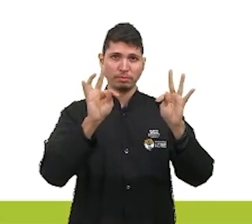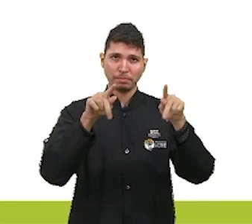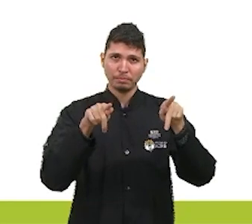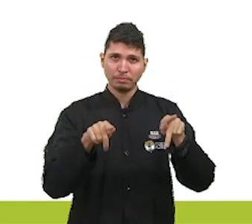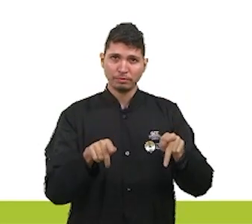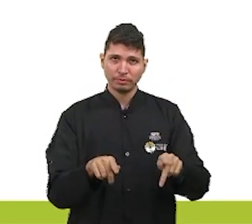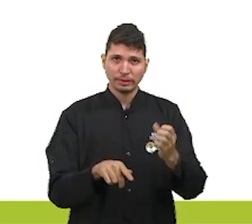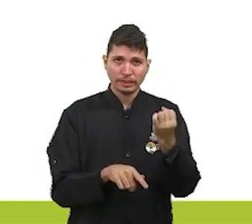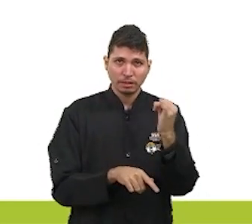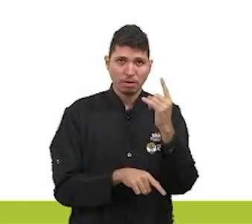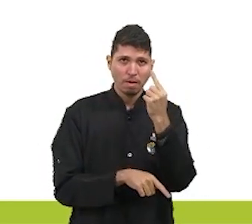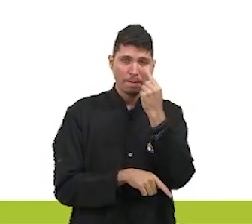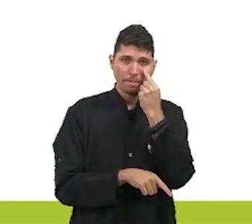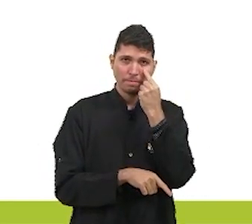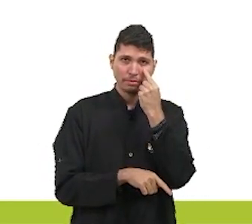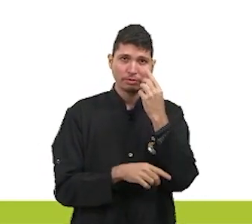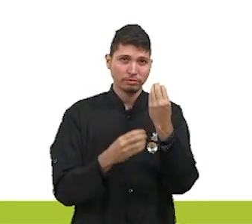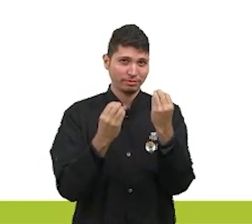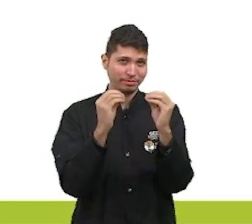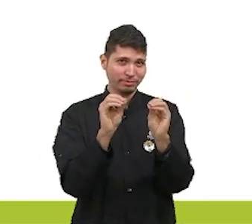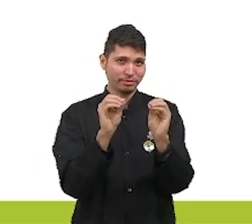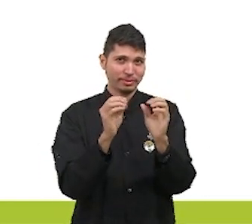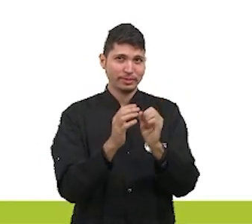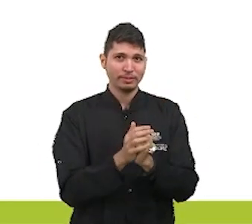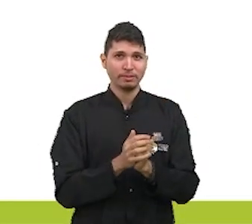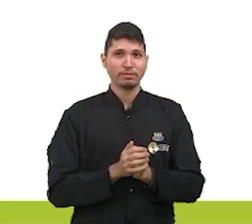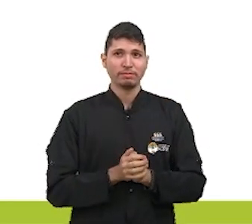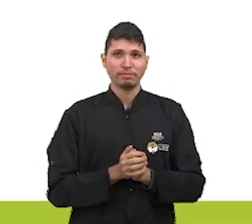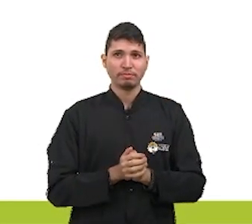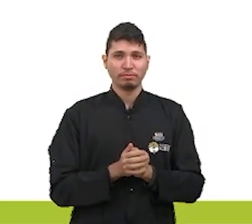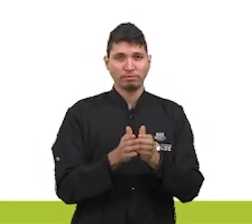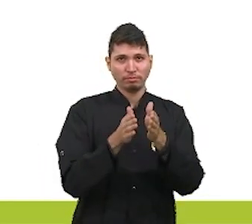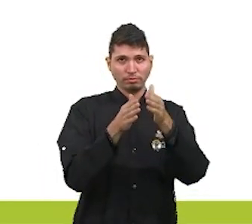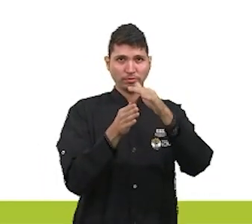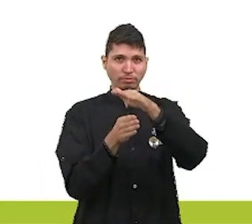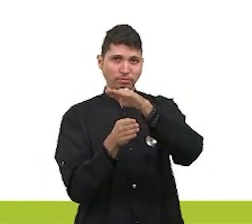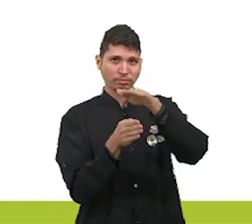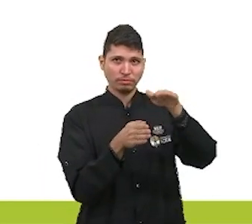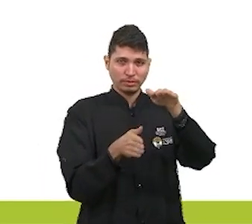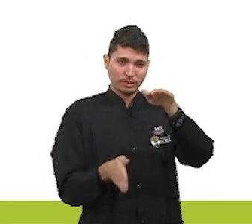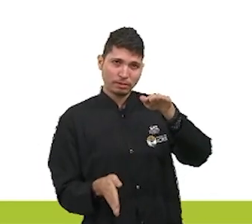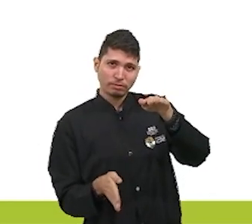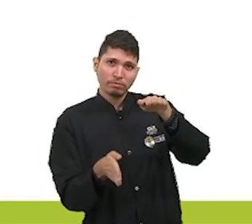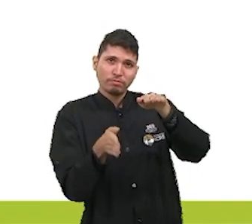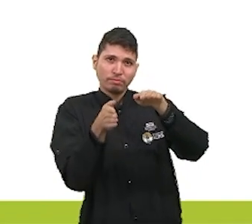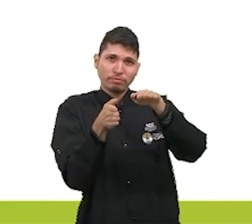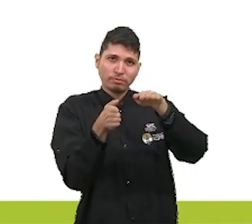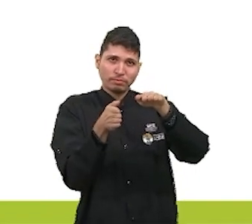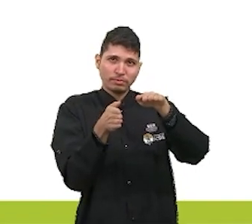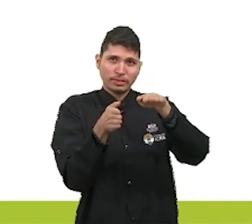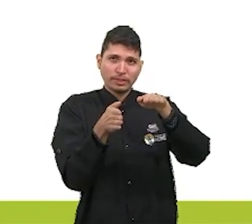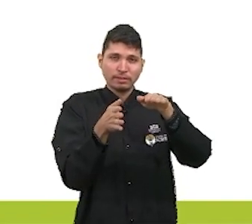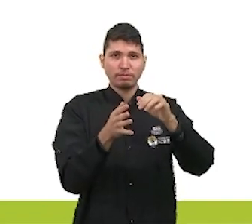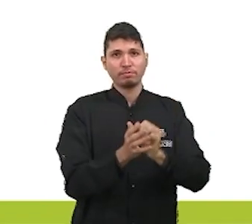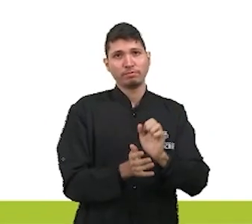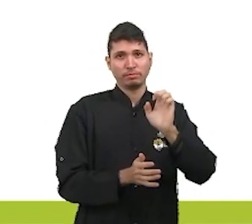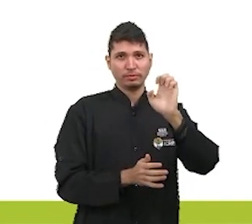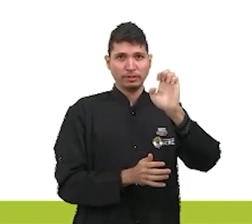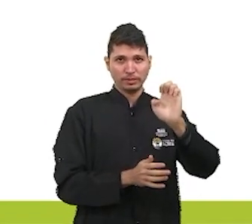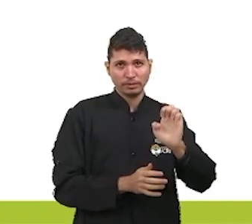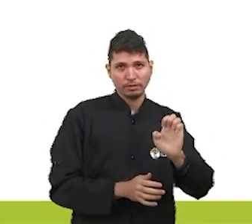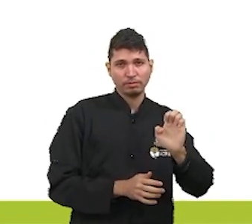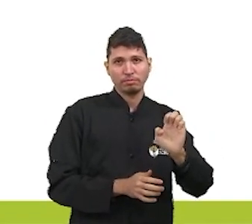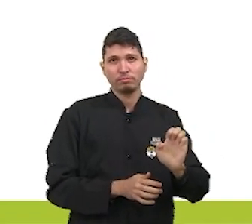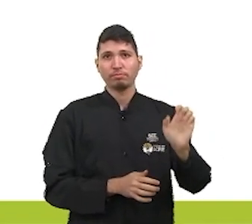você analisar, eu coloquei ela em dois sentidos. De baixo para cima, da esquerda para